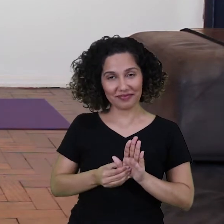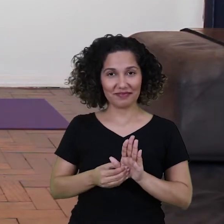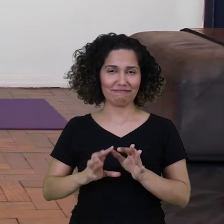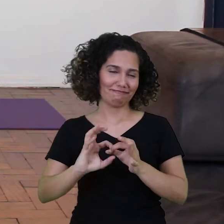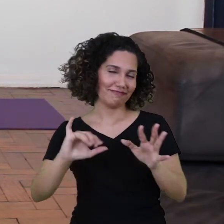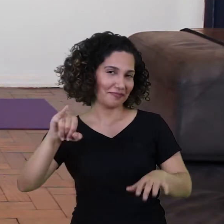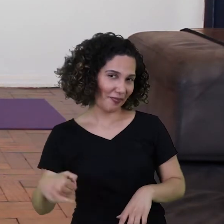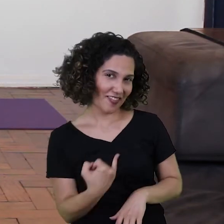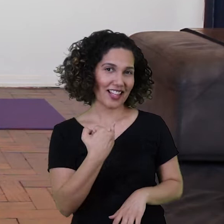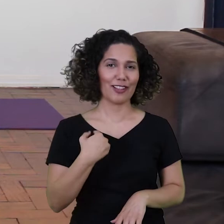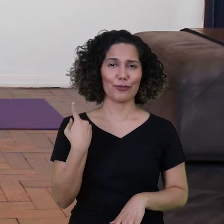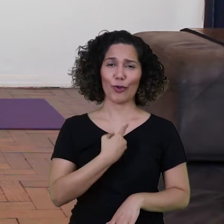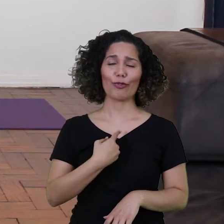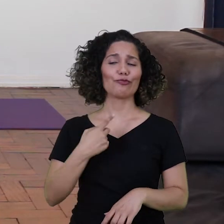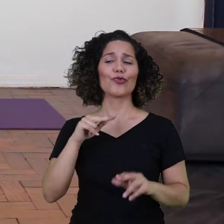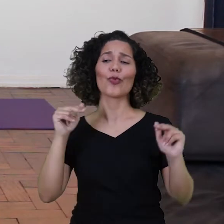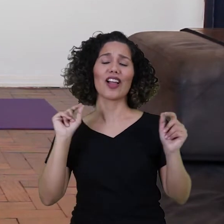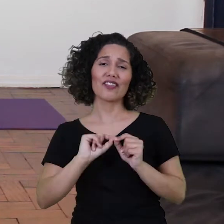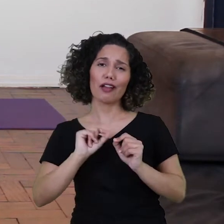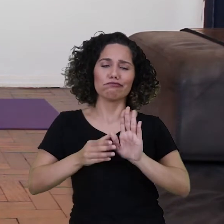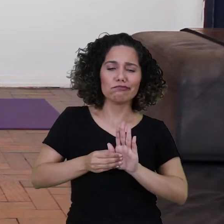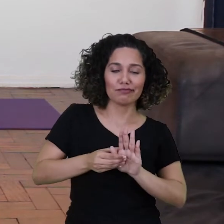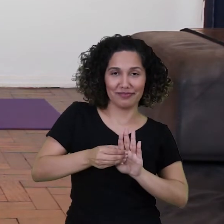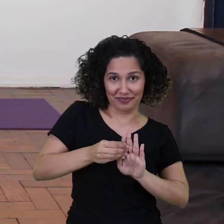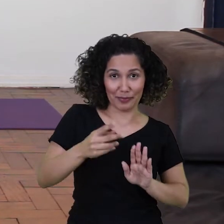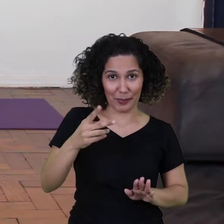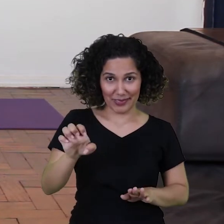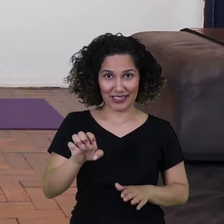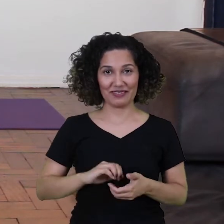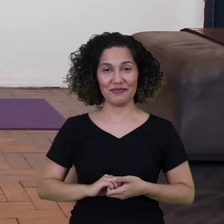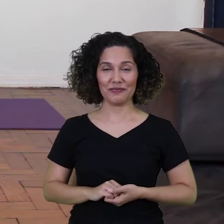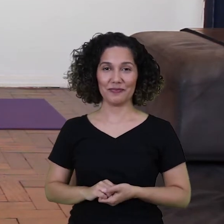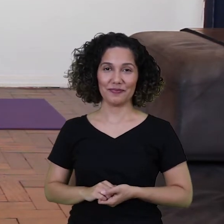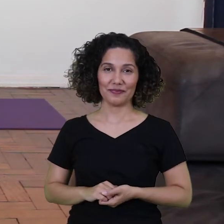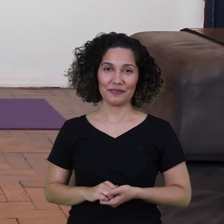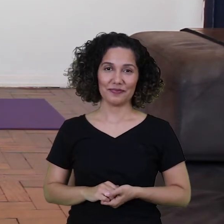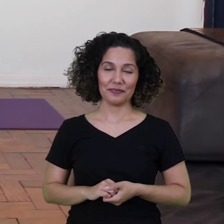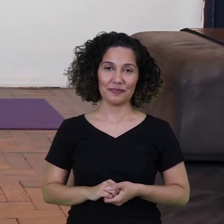pé, aproveita para fazer, que a gente nunca faz uma massagem gostosa nos pés, né?